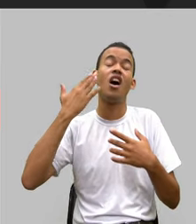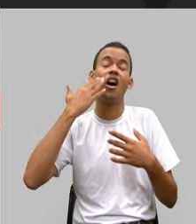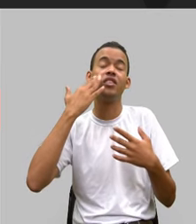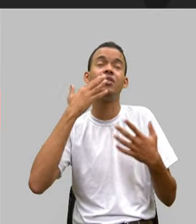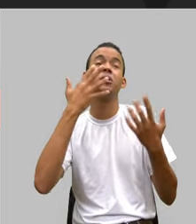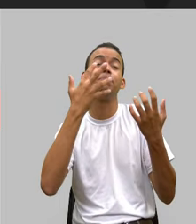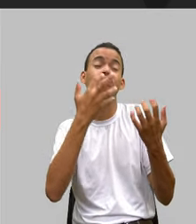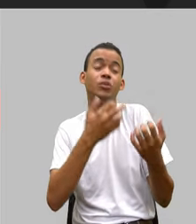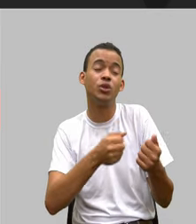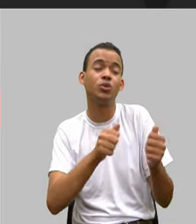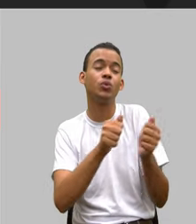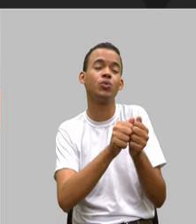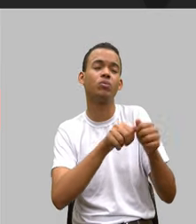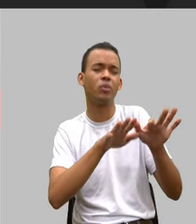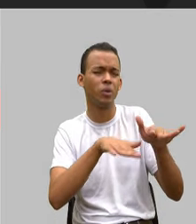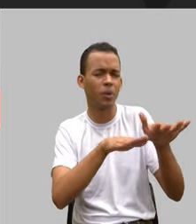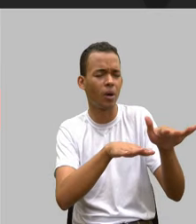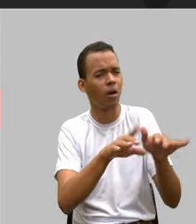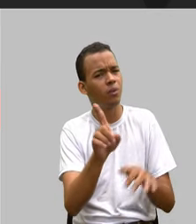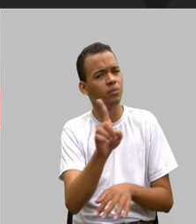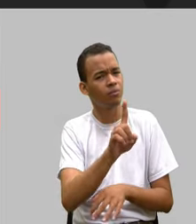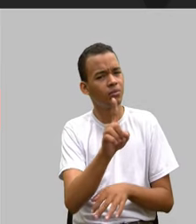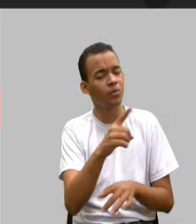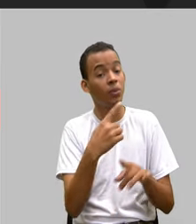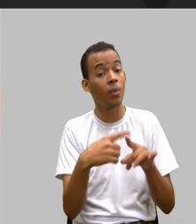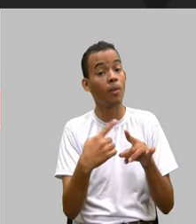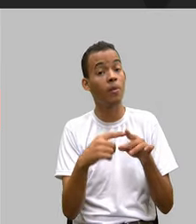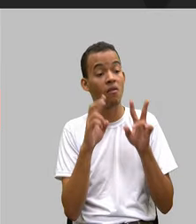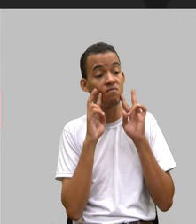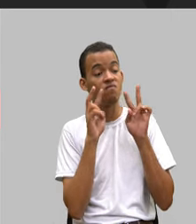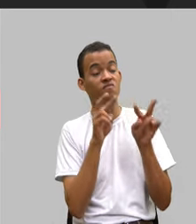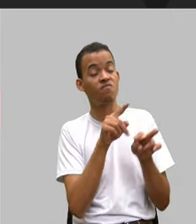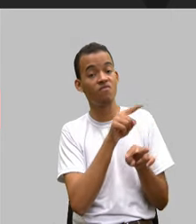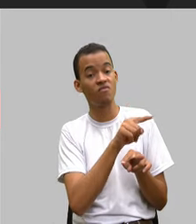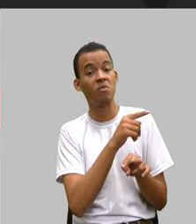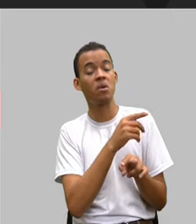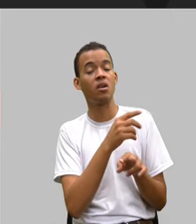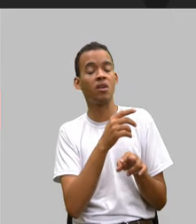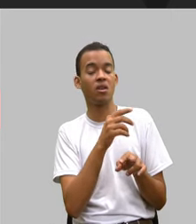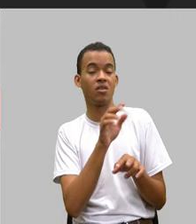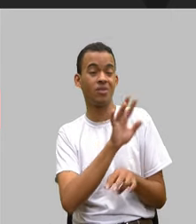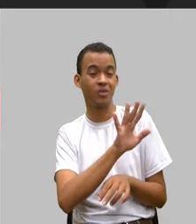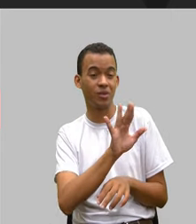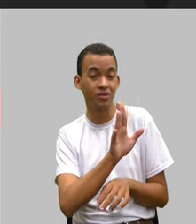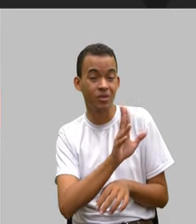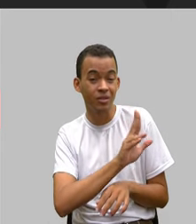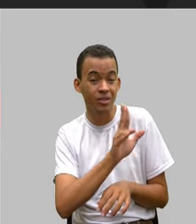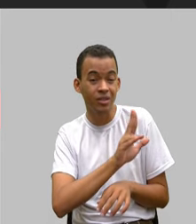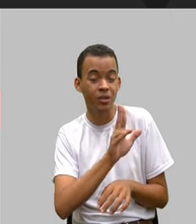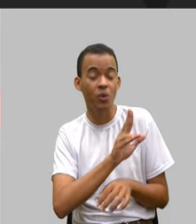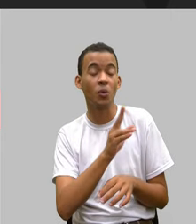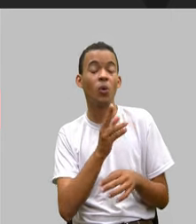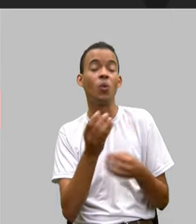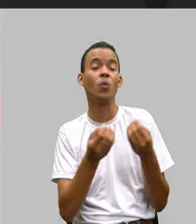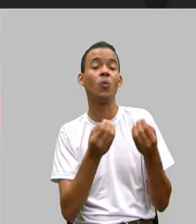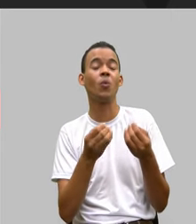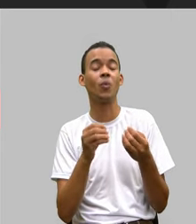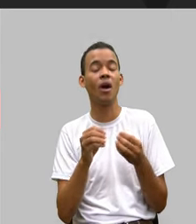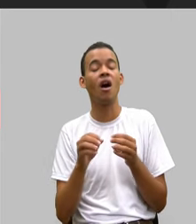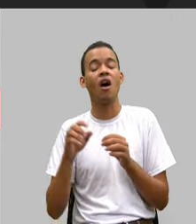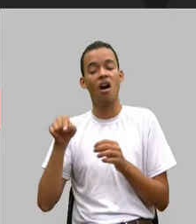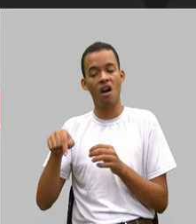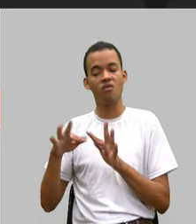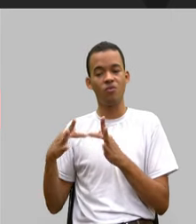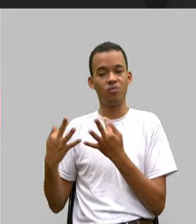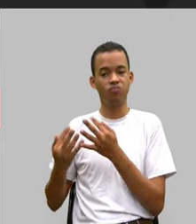só começam a lutar e olhar para esse medicamento quando bate na sua porta ou quando tem um ente querido eu Já presenciei V